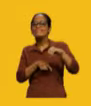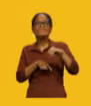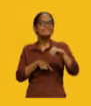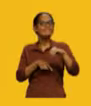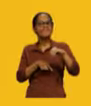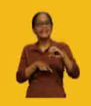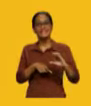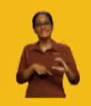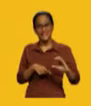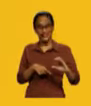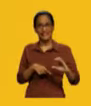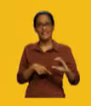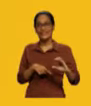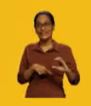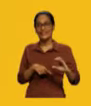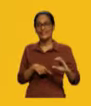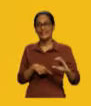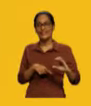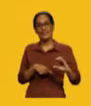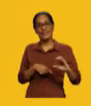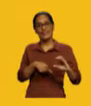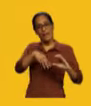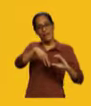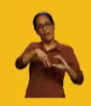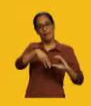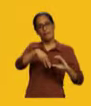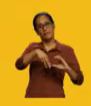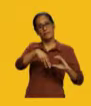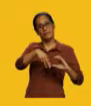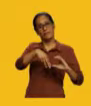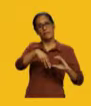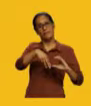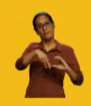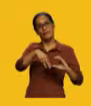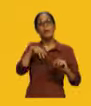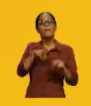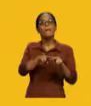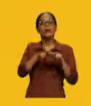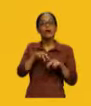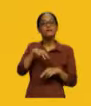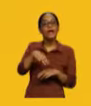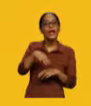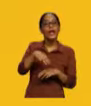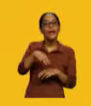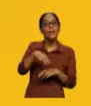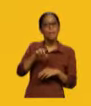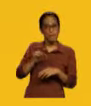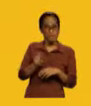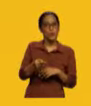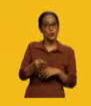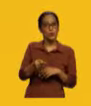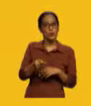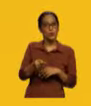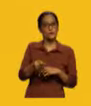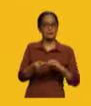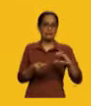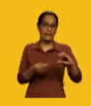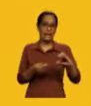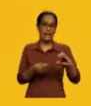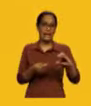C à esquerda de M, que aí a gente subtrai. O M vale 1000 e o